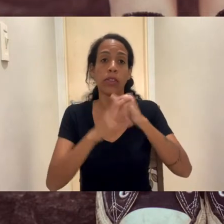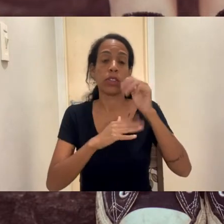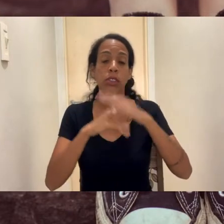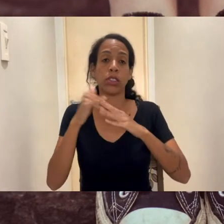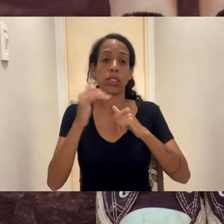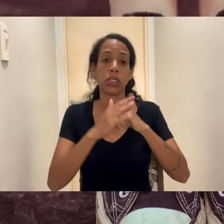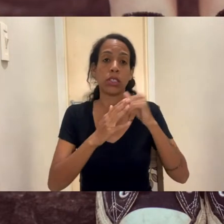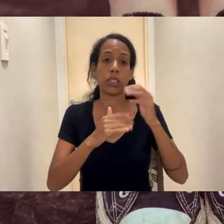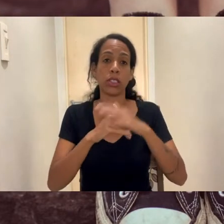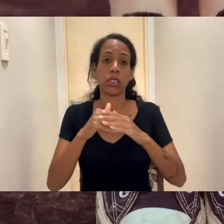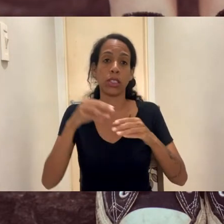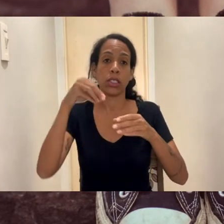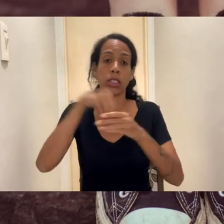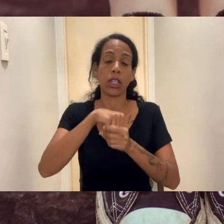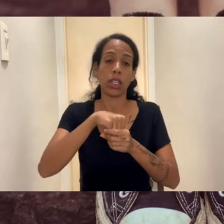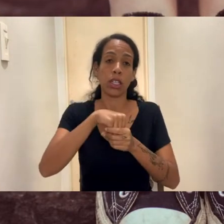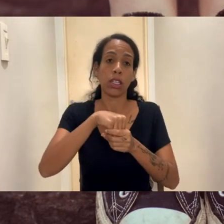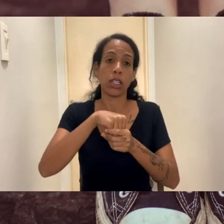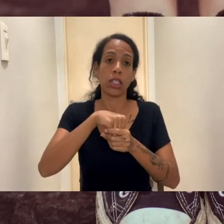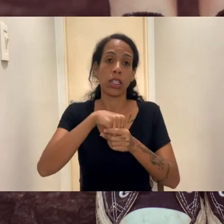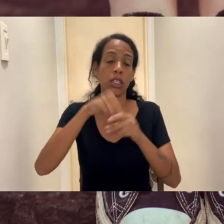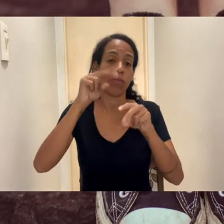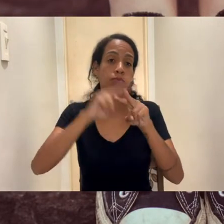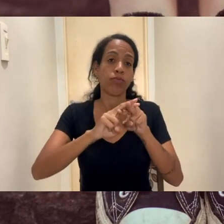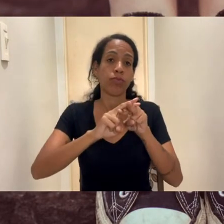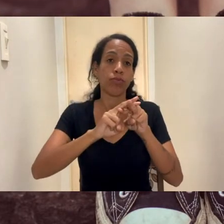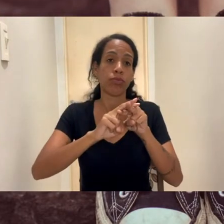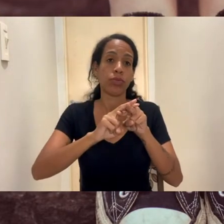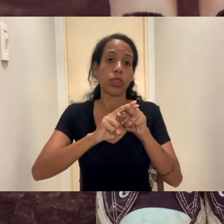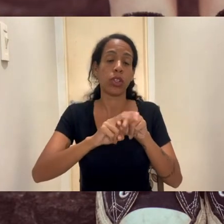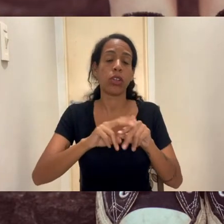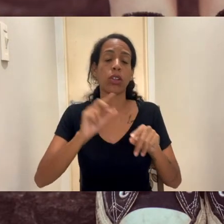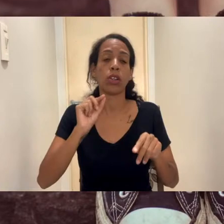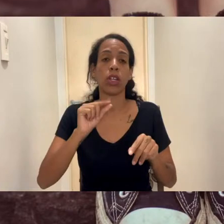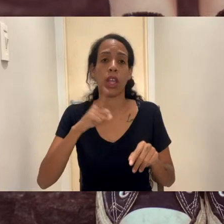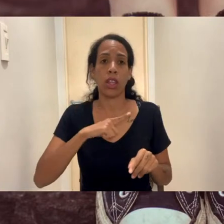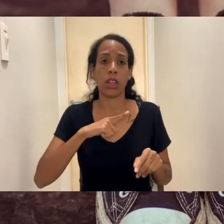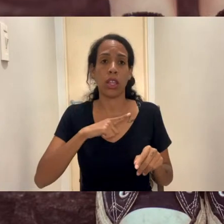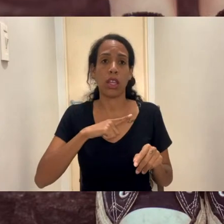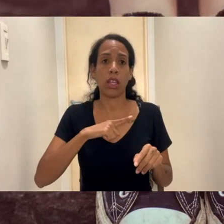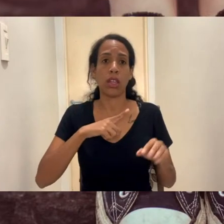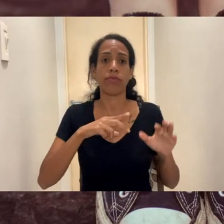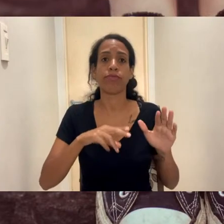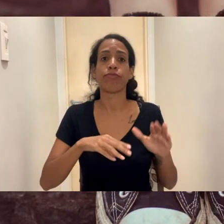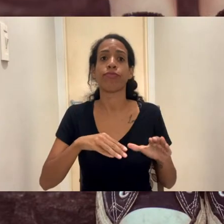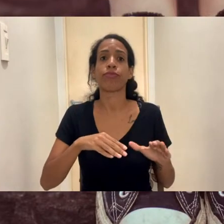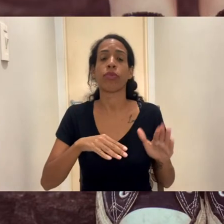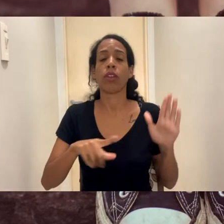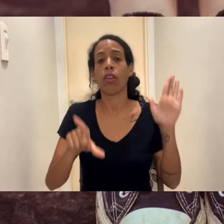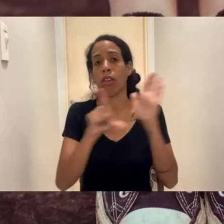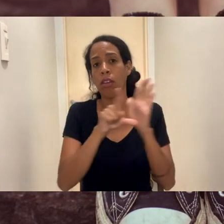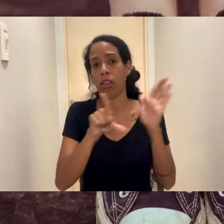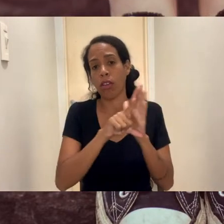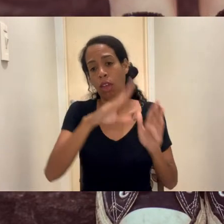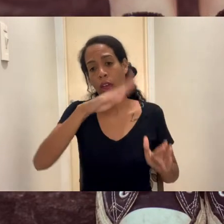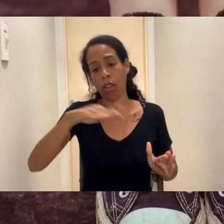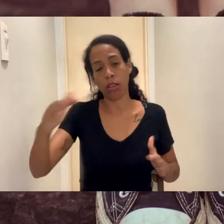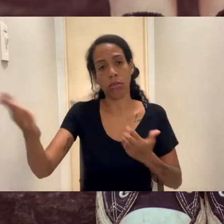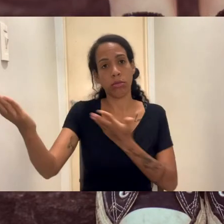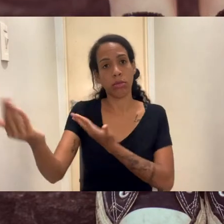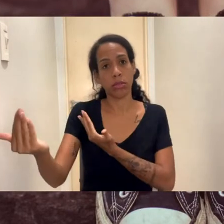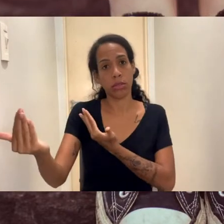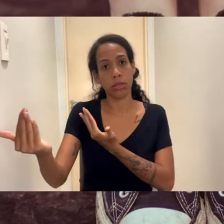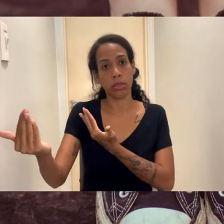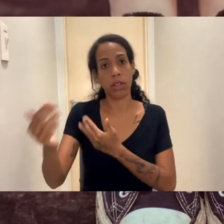interdisciplinaridade no socioeducativo, né? Que quando você tem o Estatuto da Criança e do Adolescente, você tem o PIA, né?